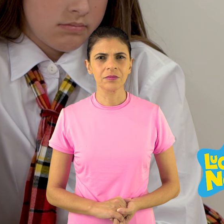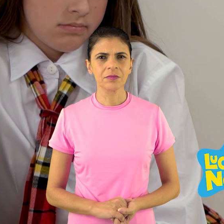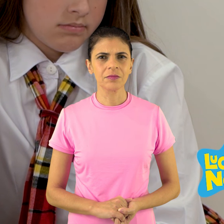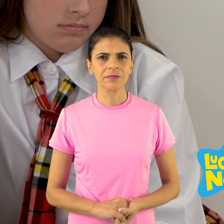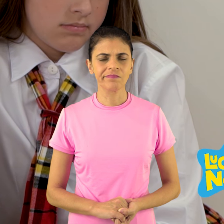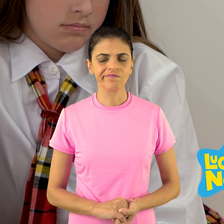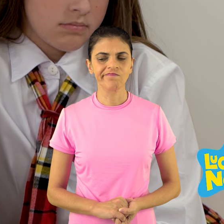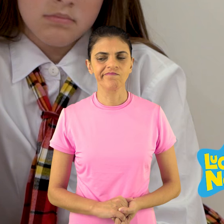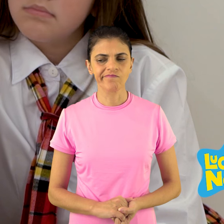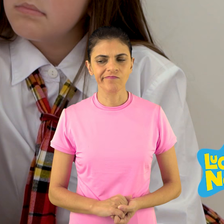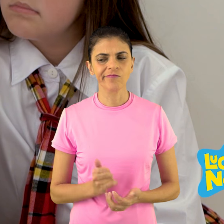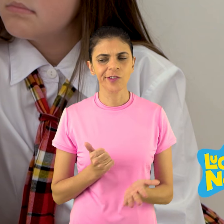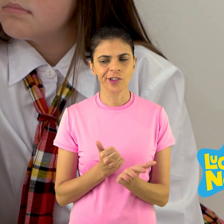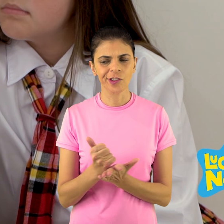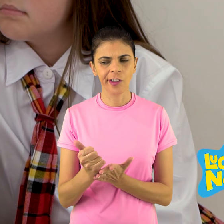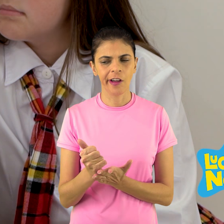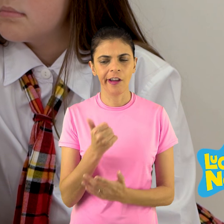Ei, irmã.